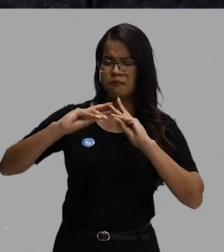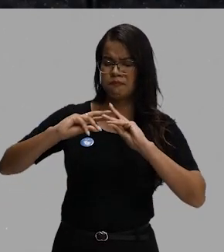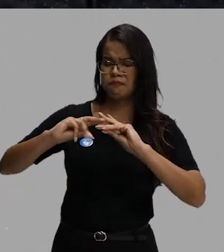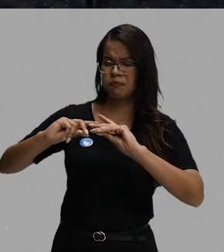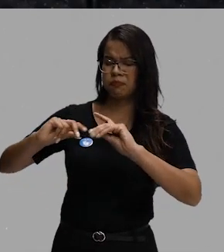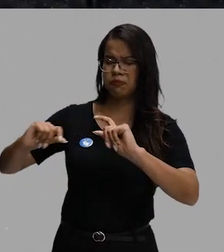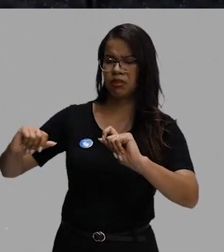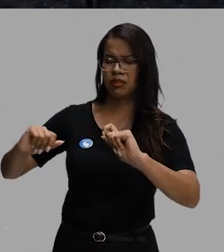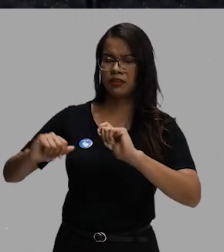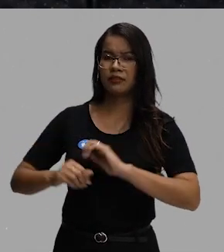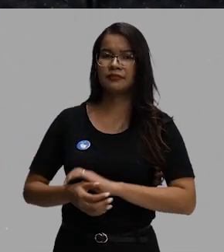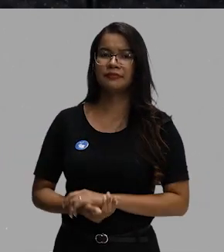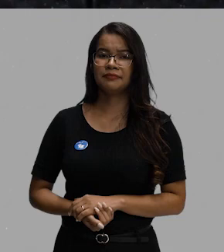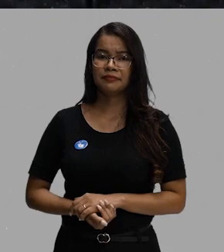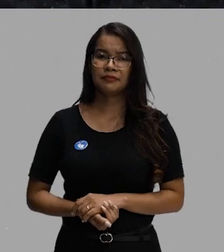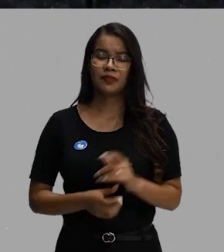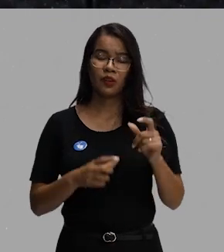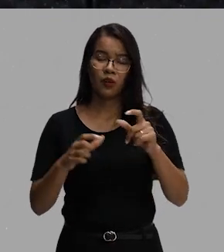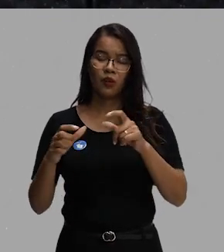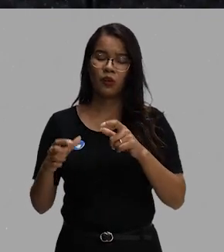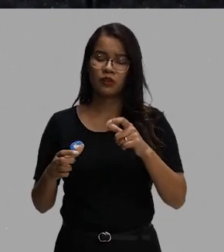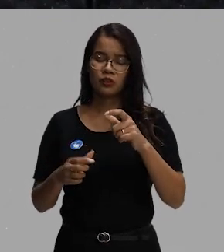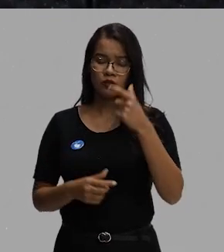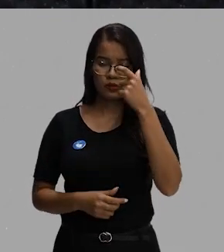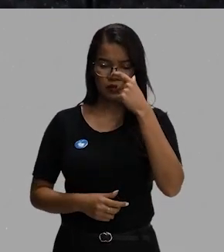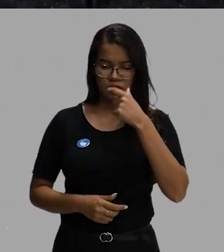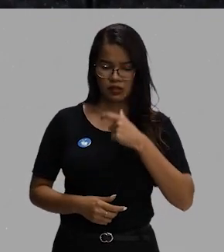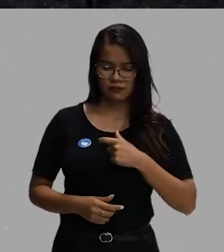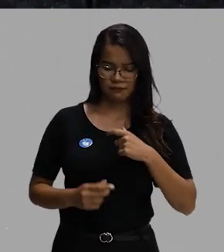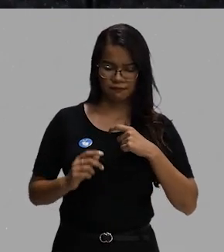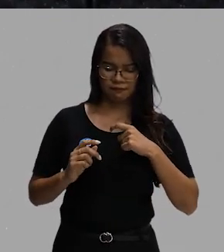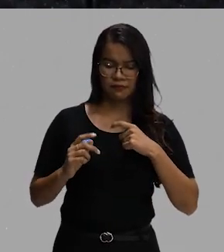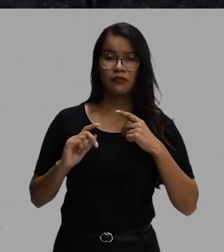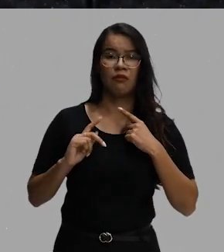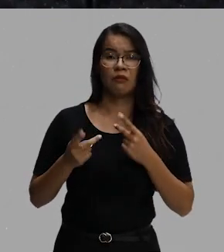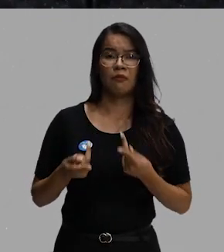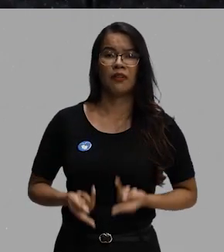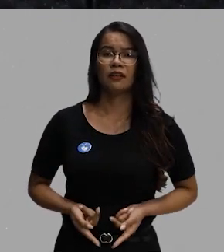degradação, uma linguagem onde o ser humano é